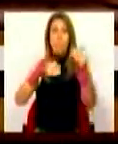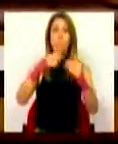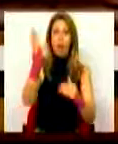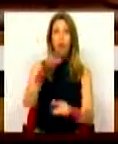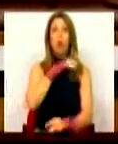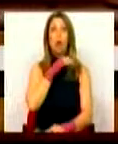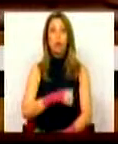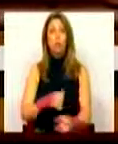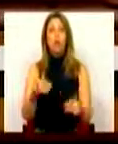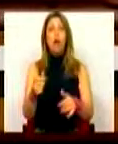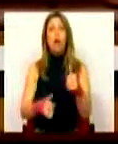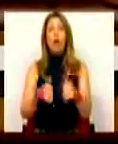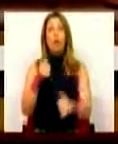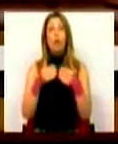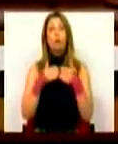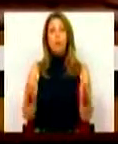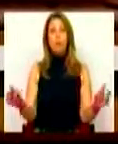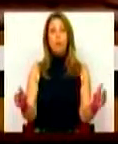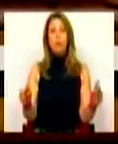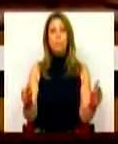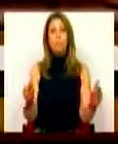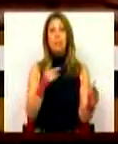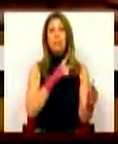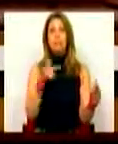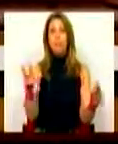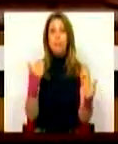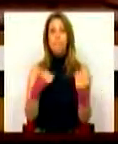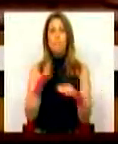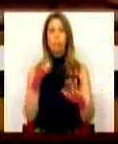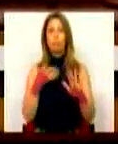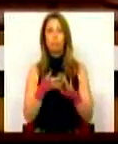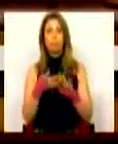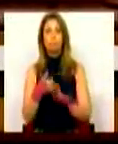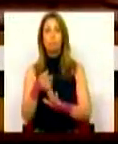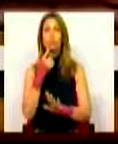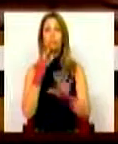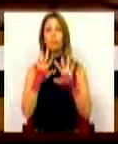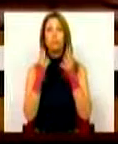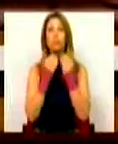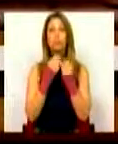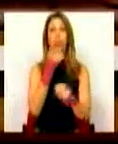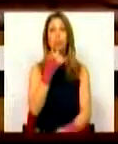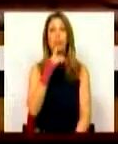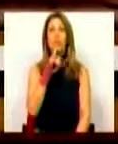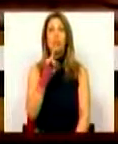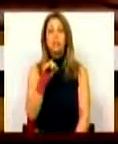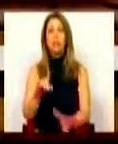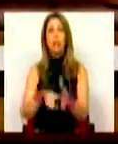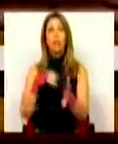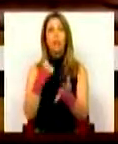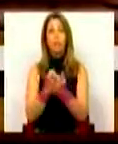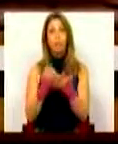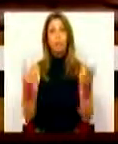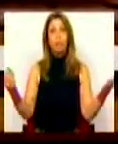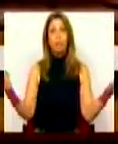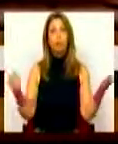autorizada uma abertura de concurso para mais 100, o que significa 260 efetivos. Portanto,